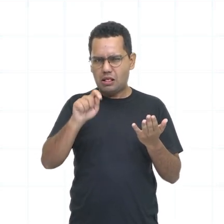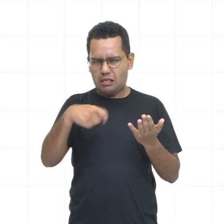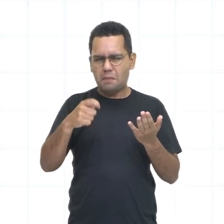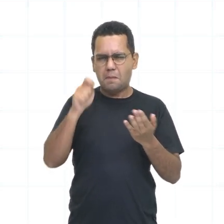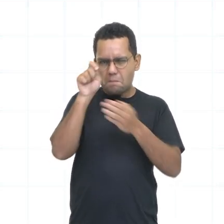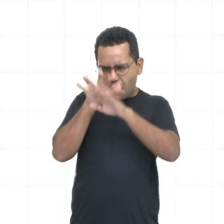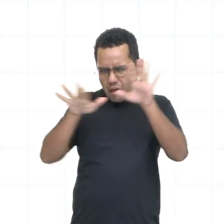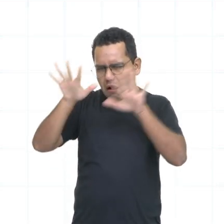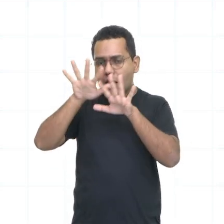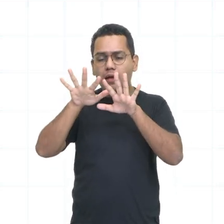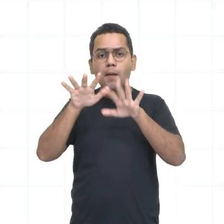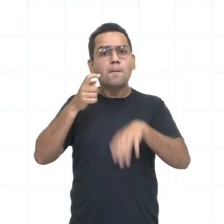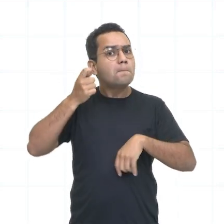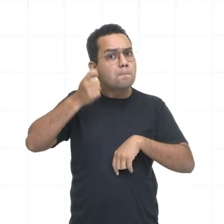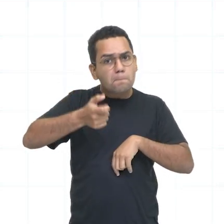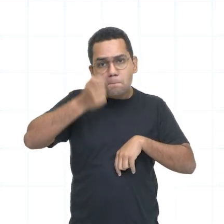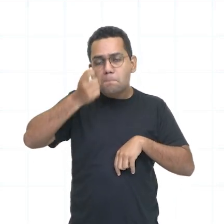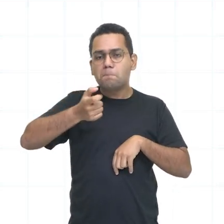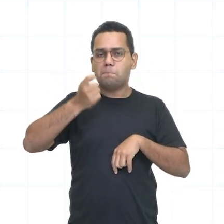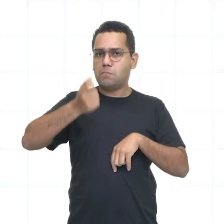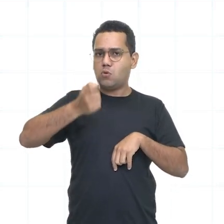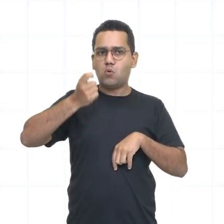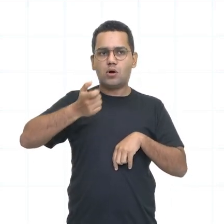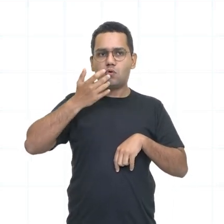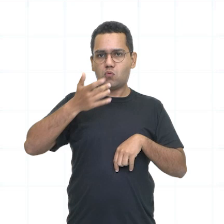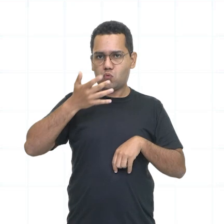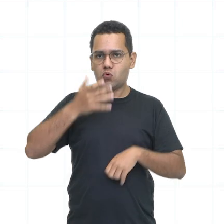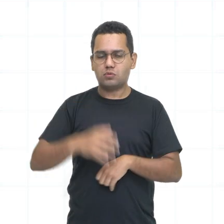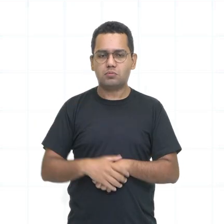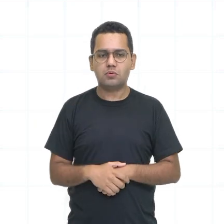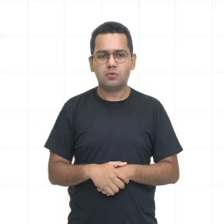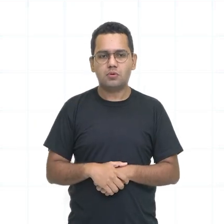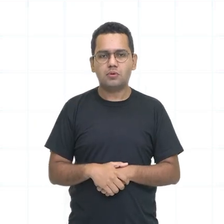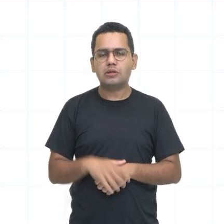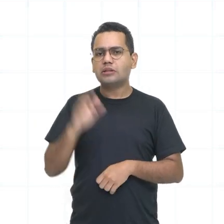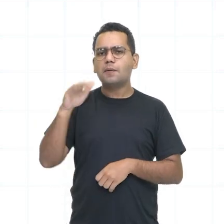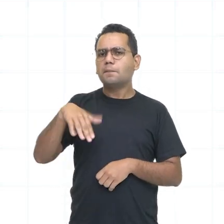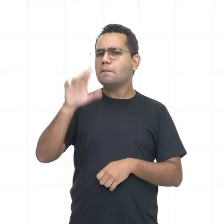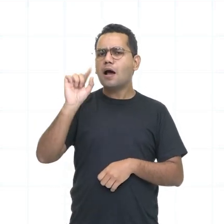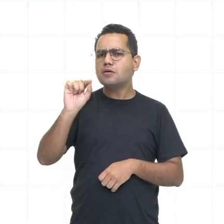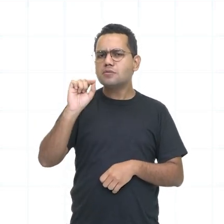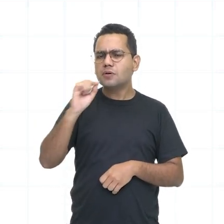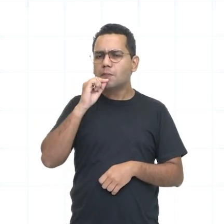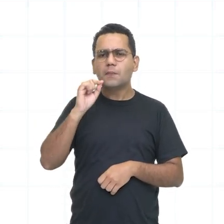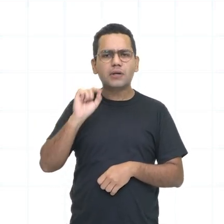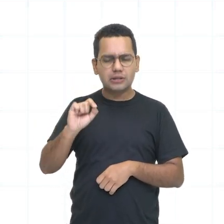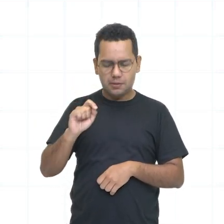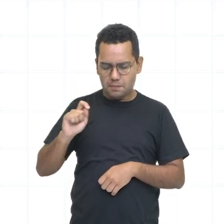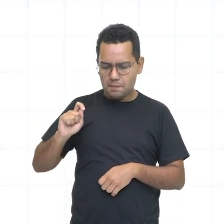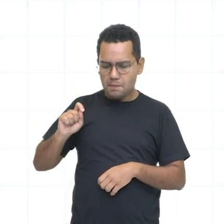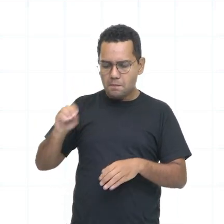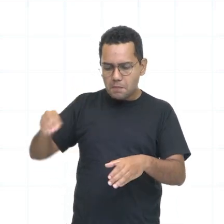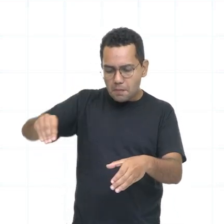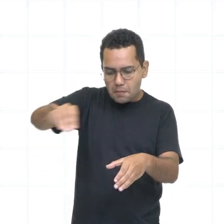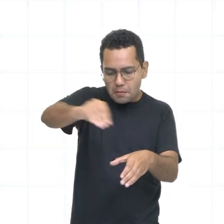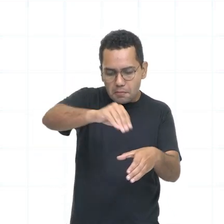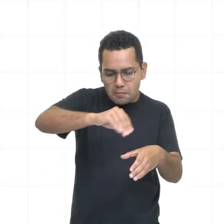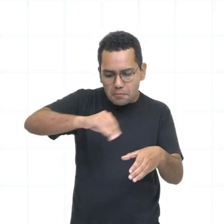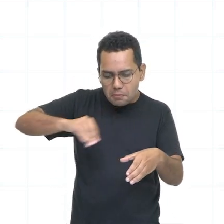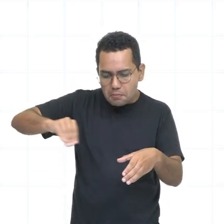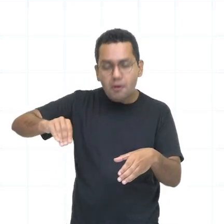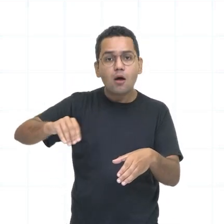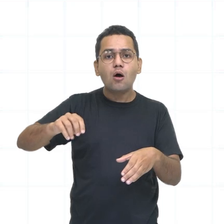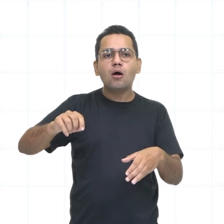compreende. Você olha para aquele quadro e você não vê nada que retrata a natureza, pessoas, você vai ver só ali